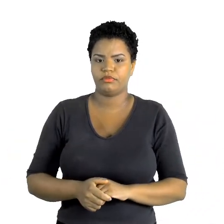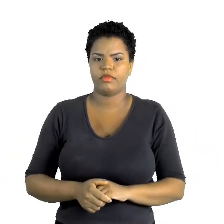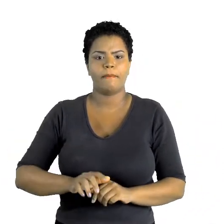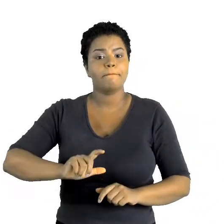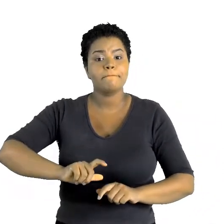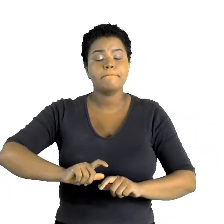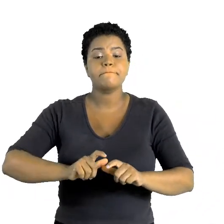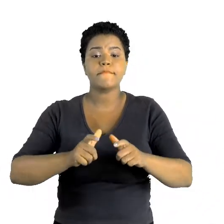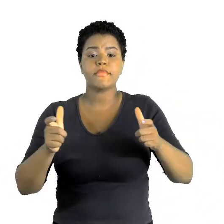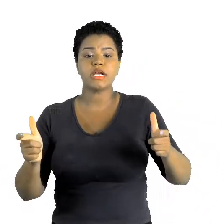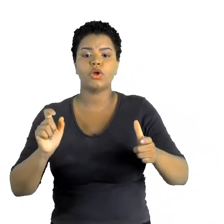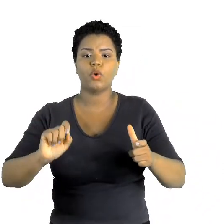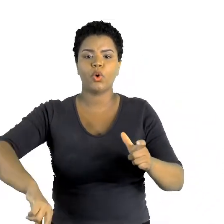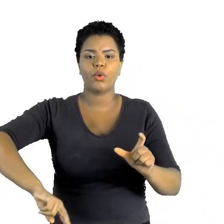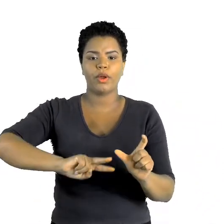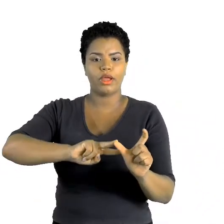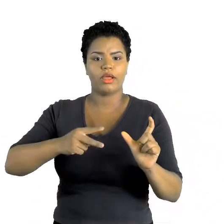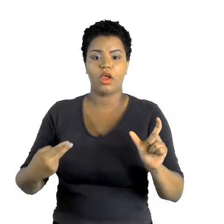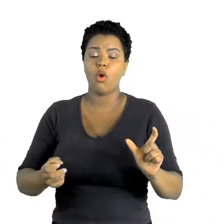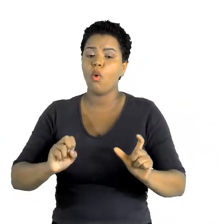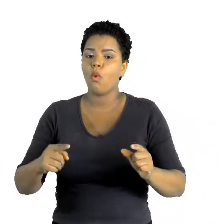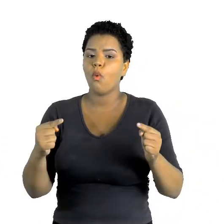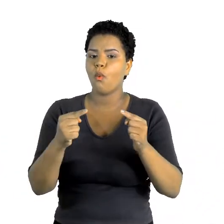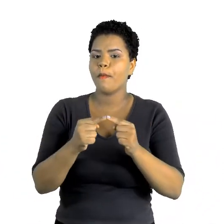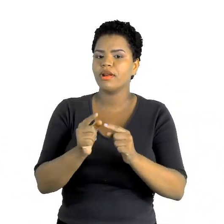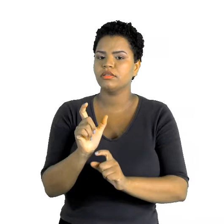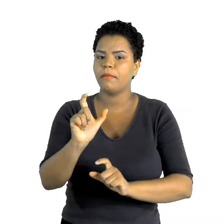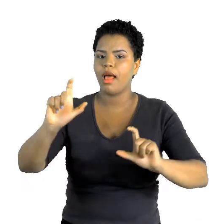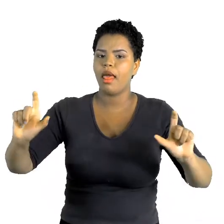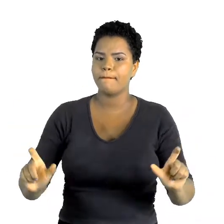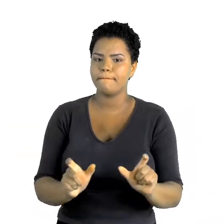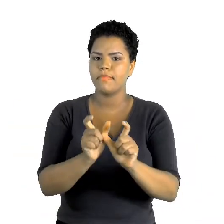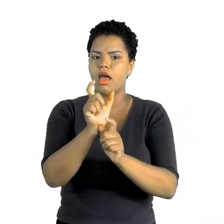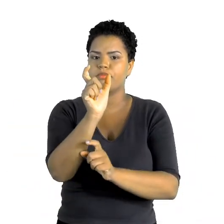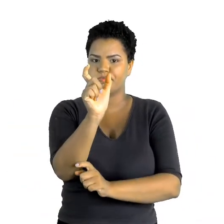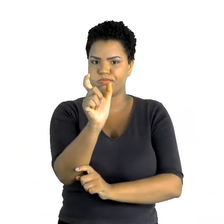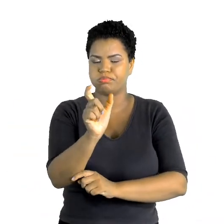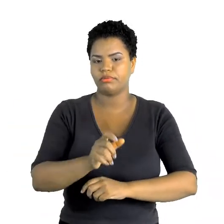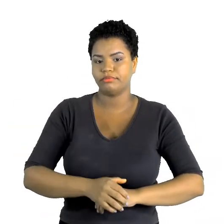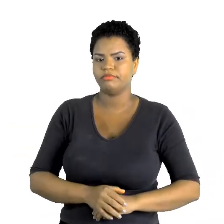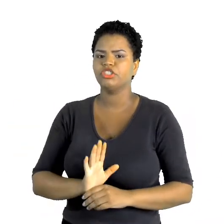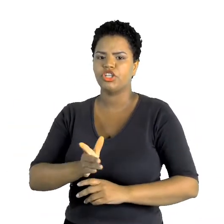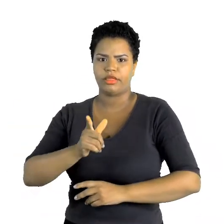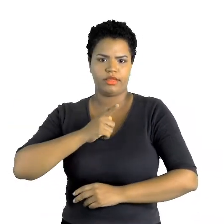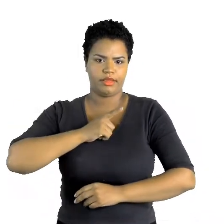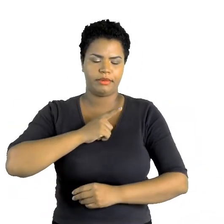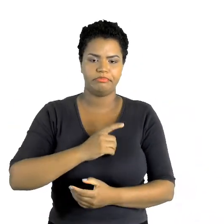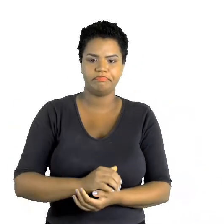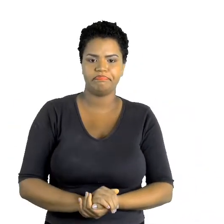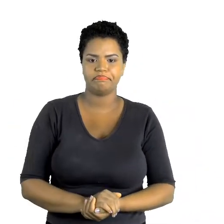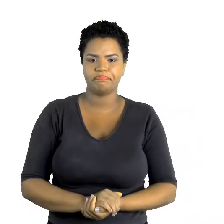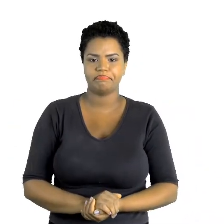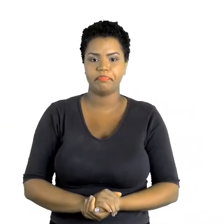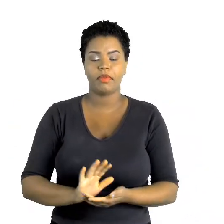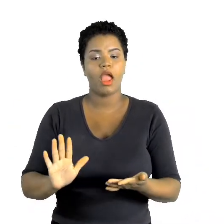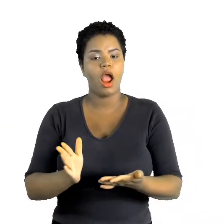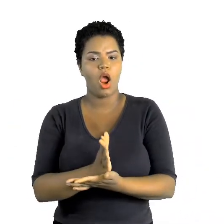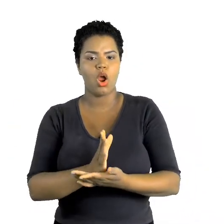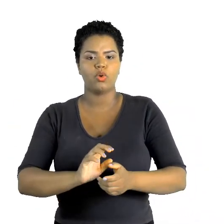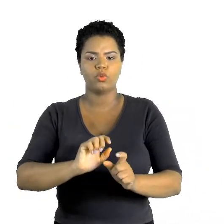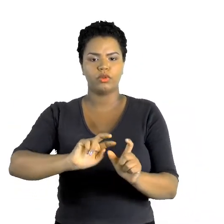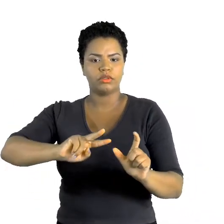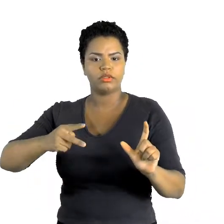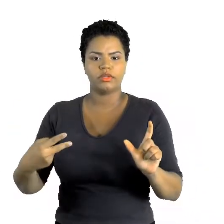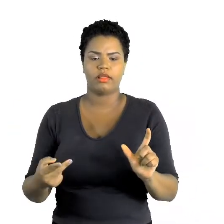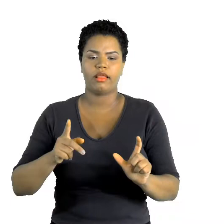derivação ou combinações de palavras que já existem, ok, galera? Algumas dessas derivações são realizadas